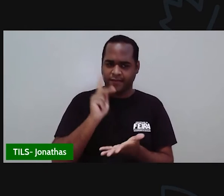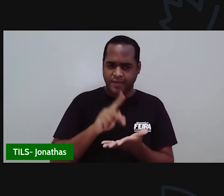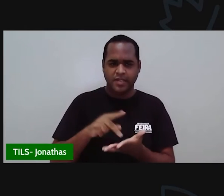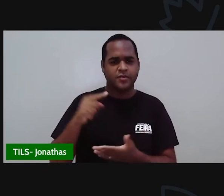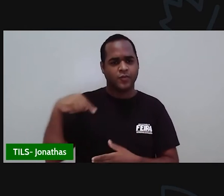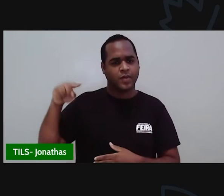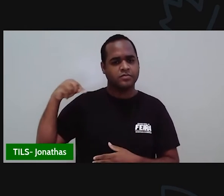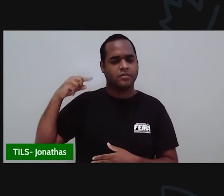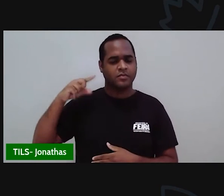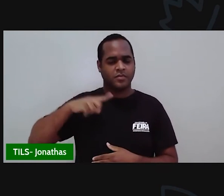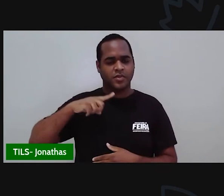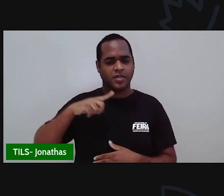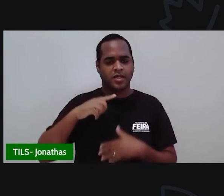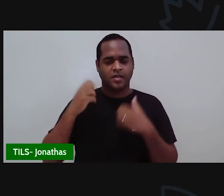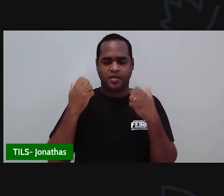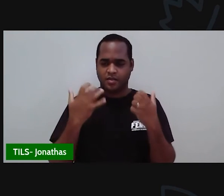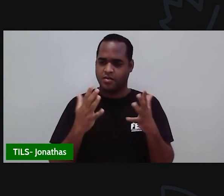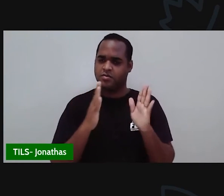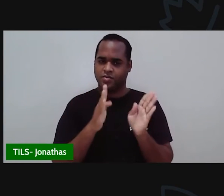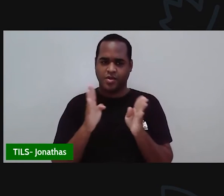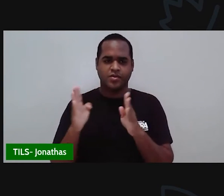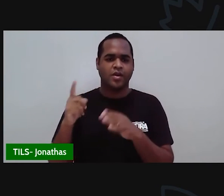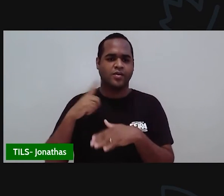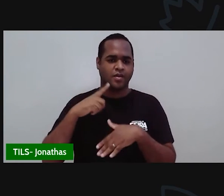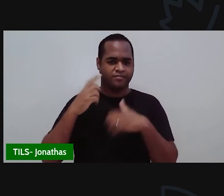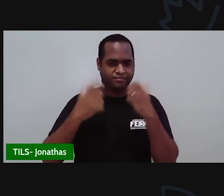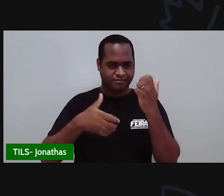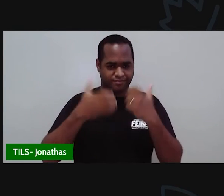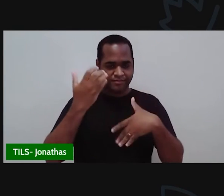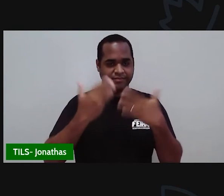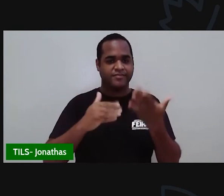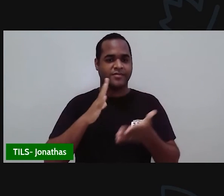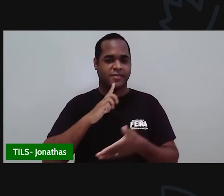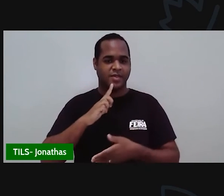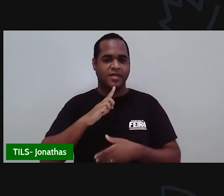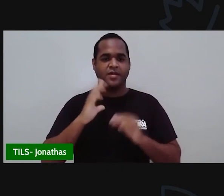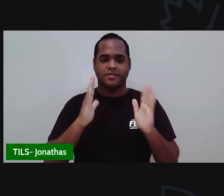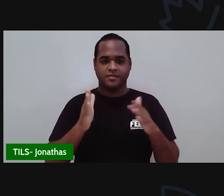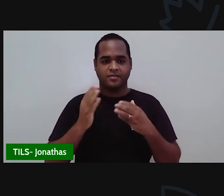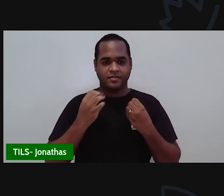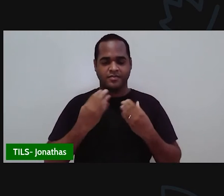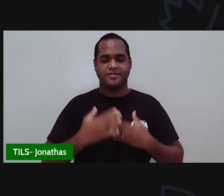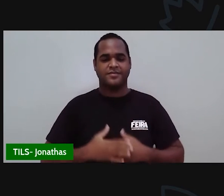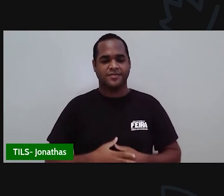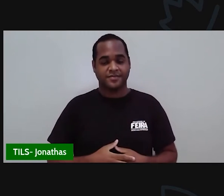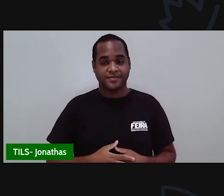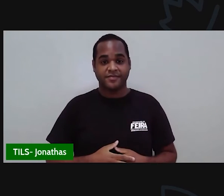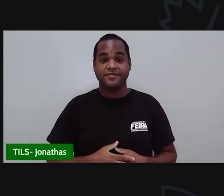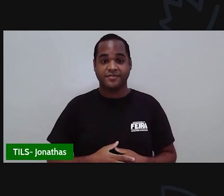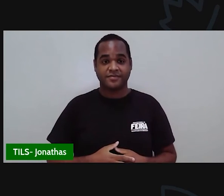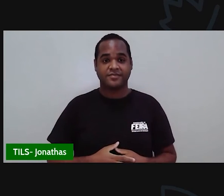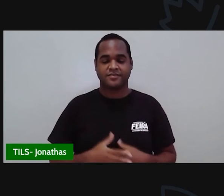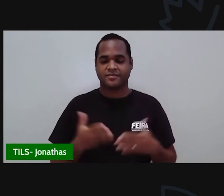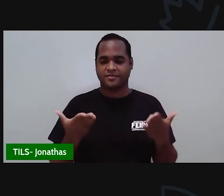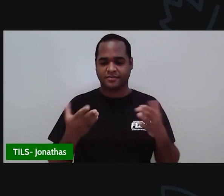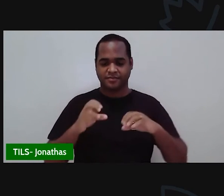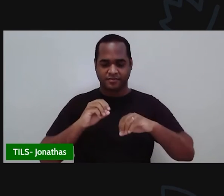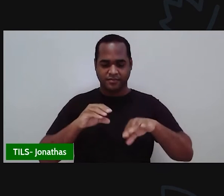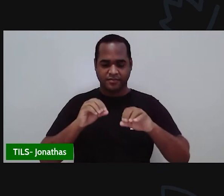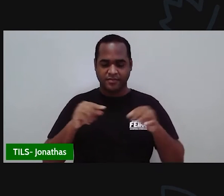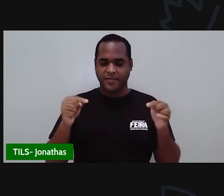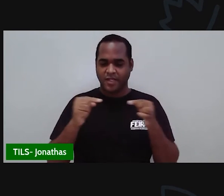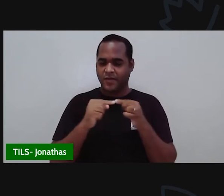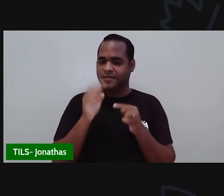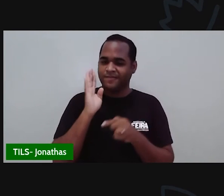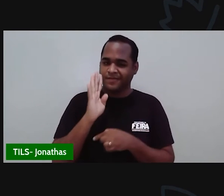aulas anteriores, a gente já bateu um papo sobre ele, não é verdade? Então, nessa aula, a gente vai fazer uma